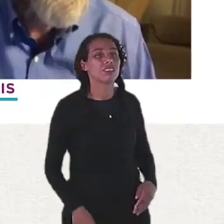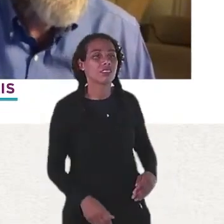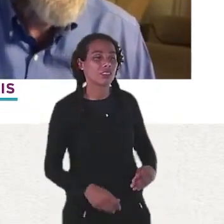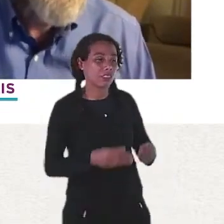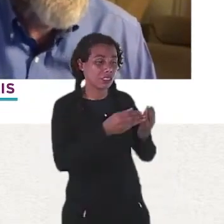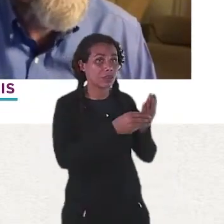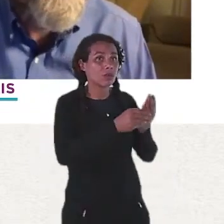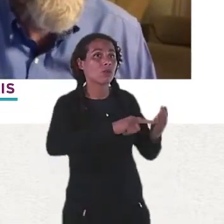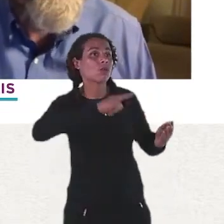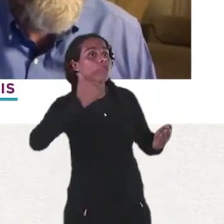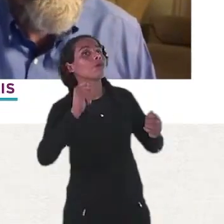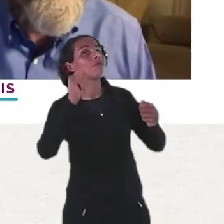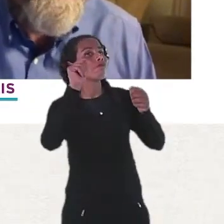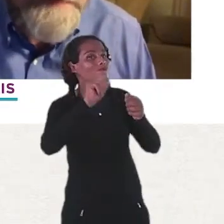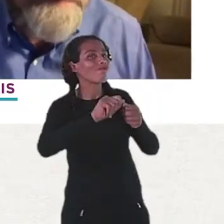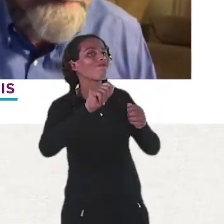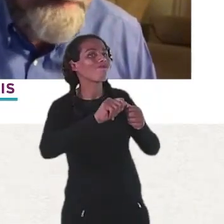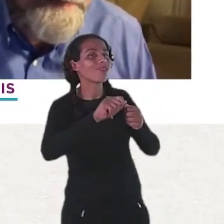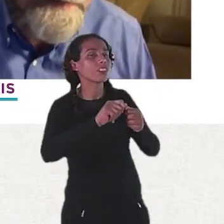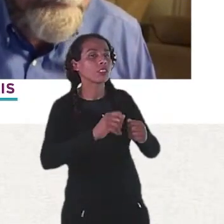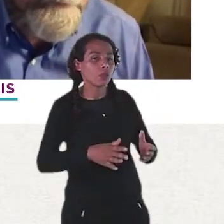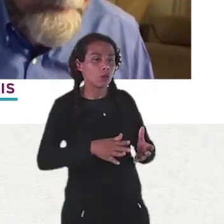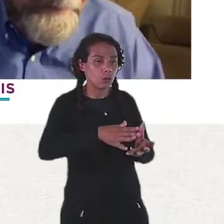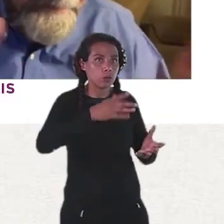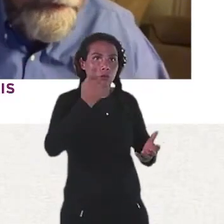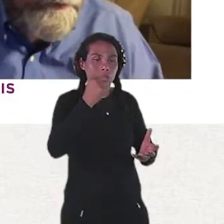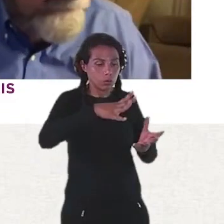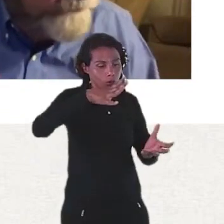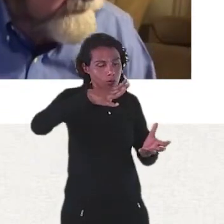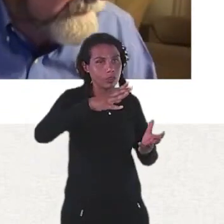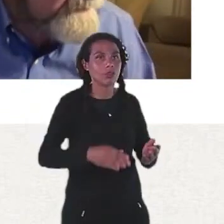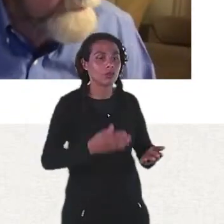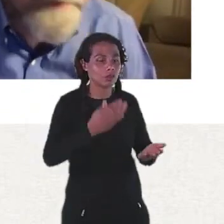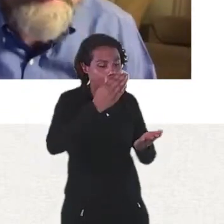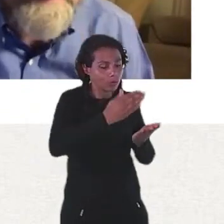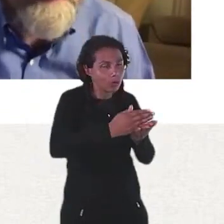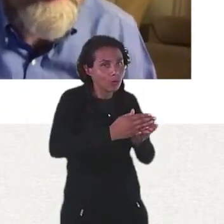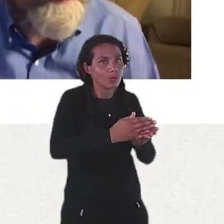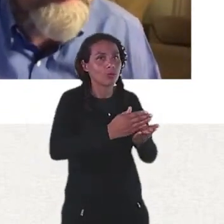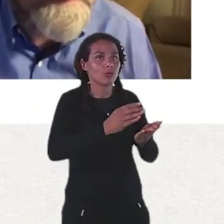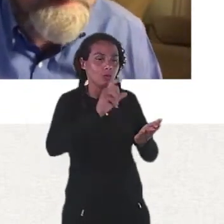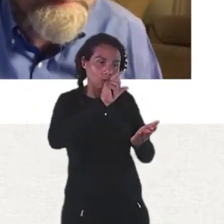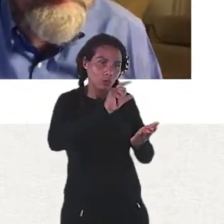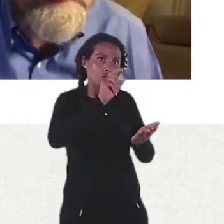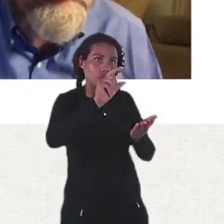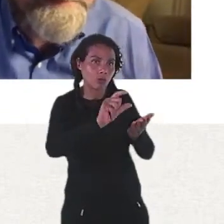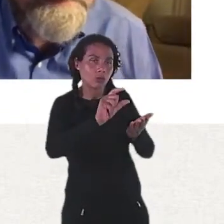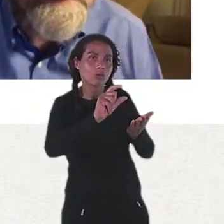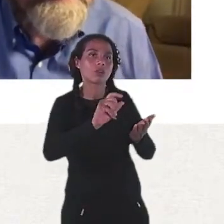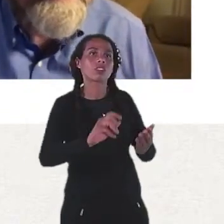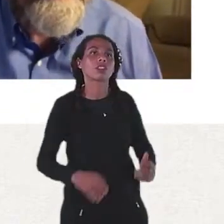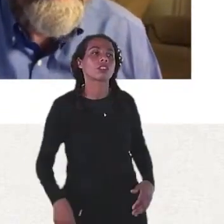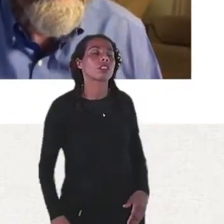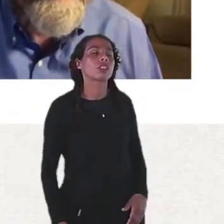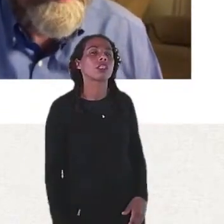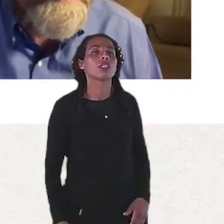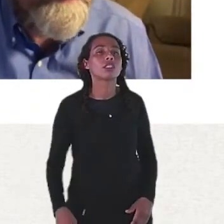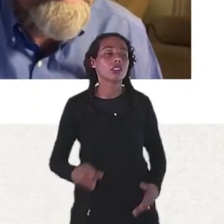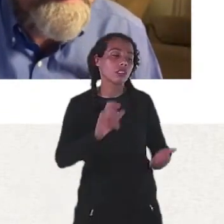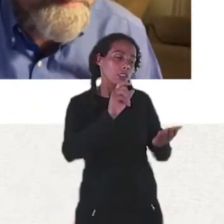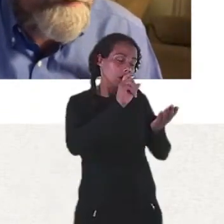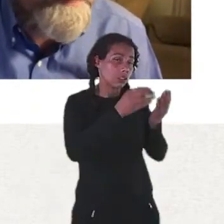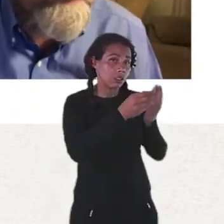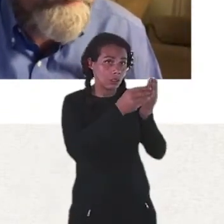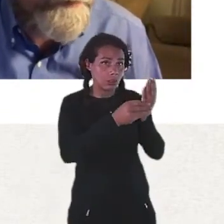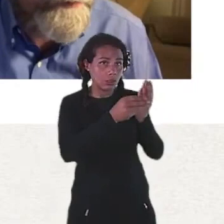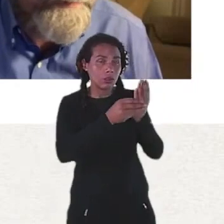né? Então... Mas ele é um livro que, graças à ajuda dela e da Ida, o